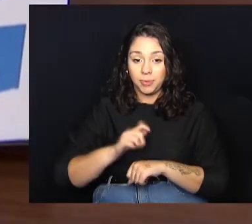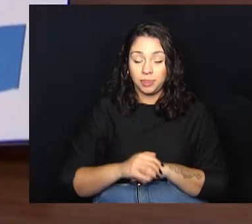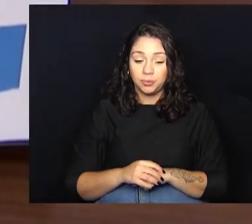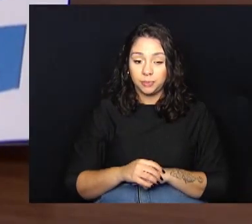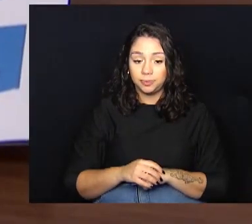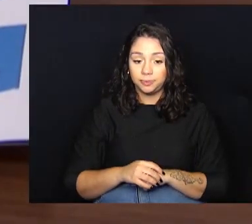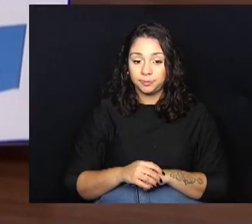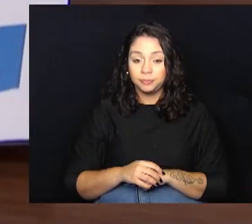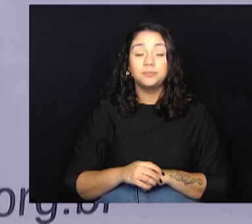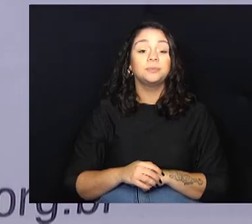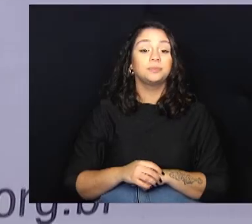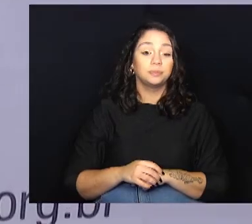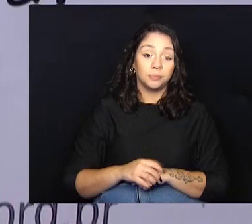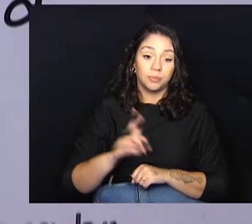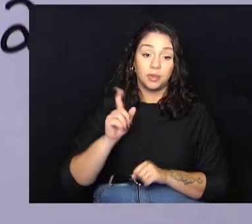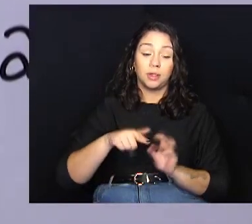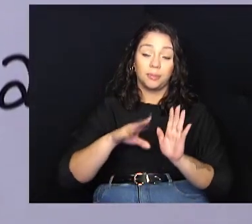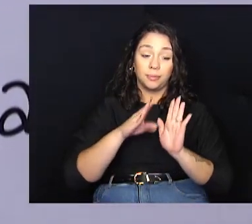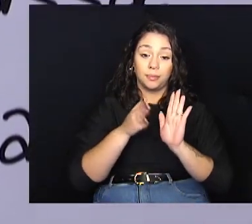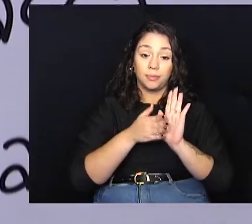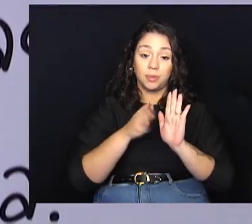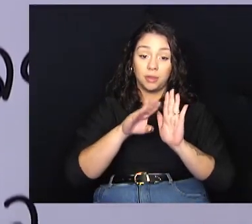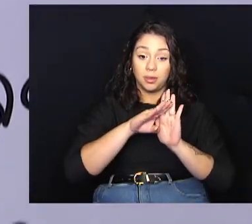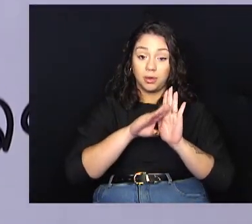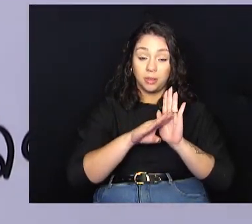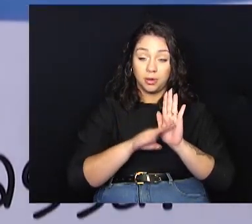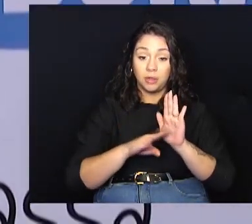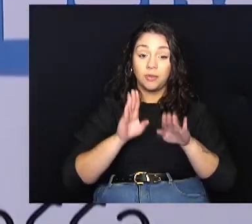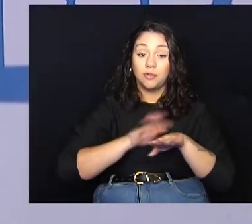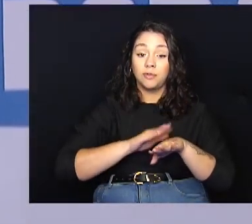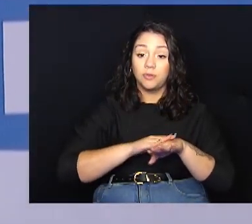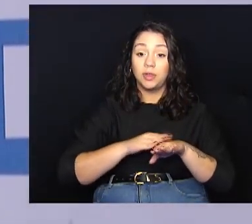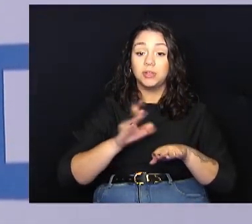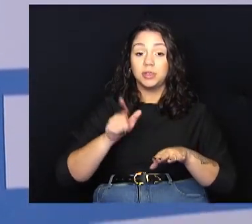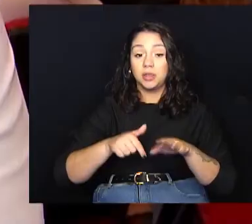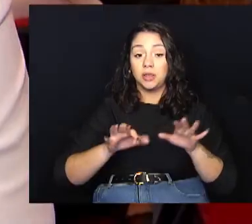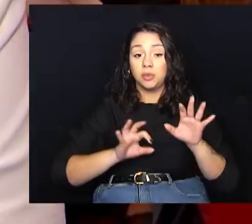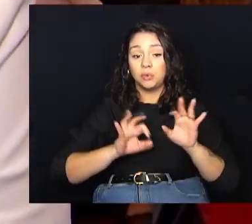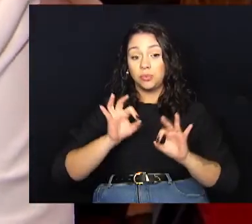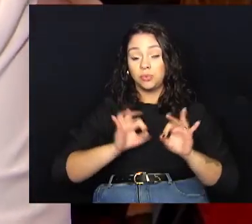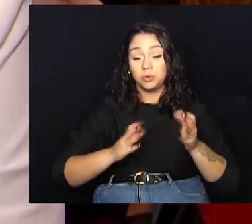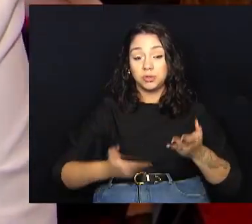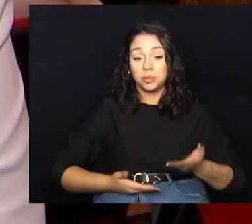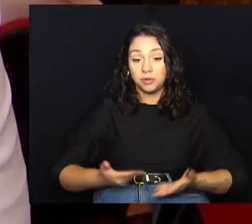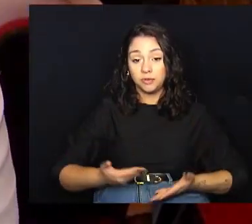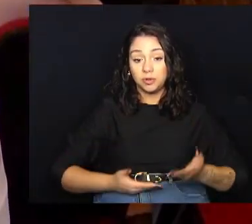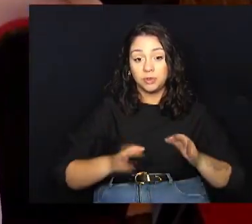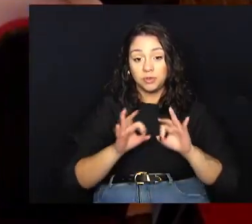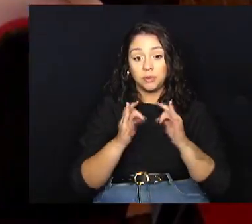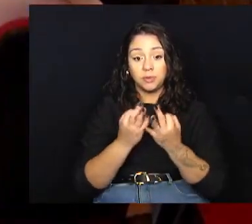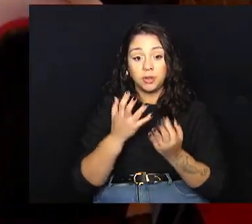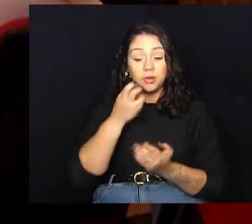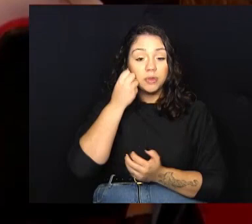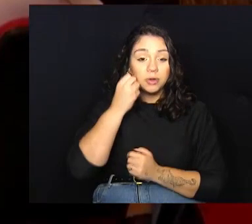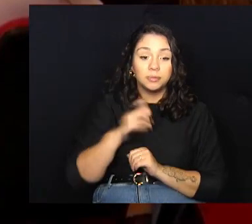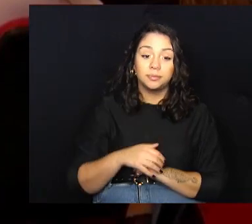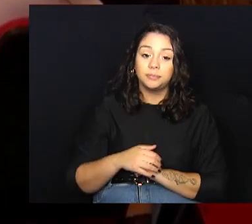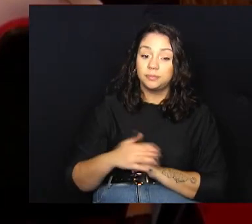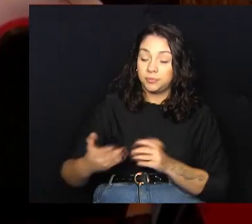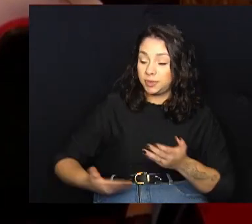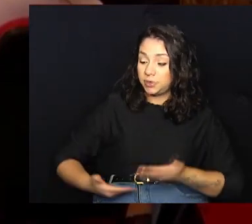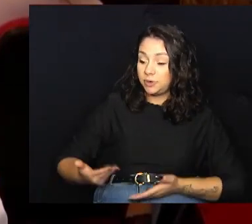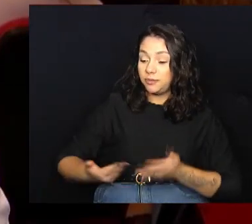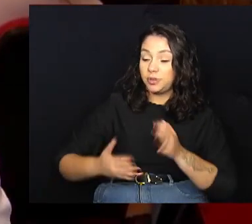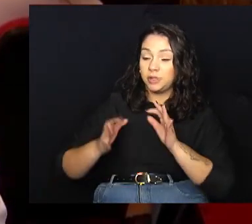procedimento que é realizado através do serviço de acolhimento em família acolhedora é um serviço da alta